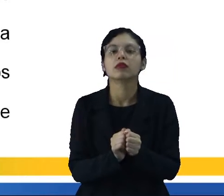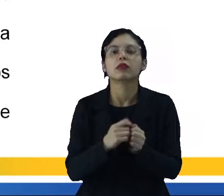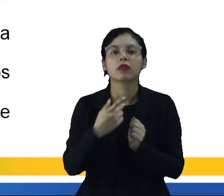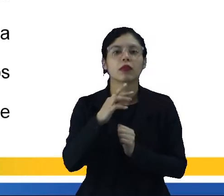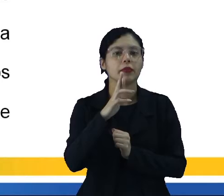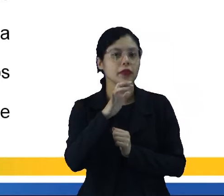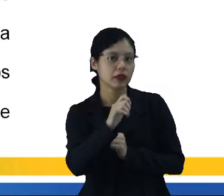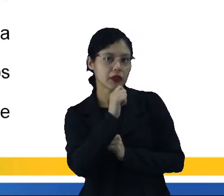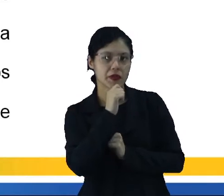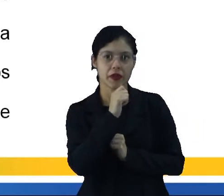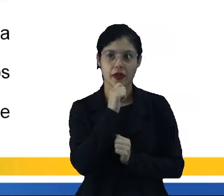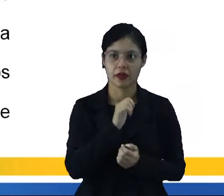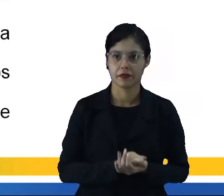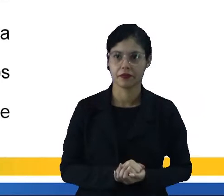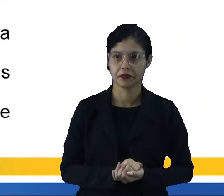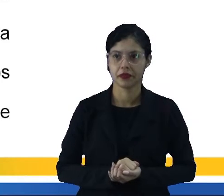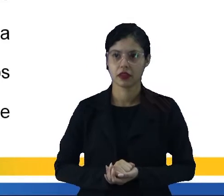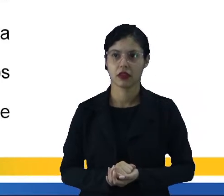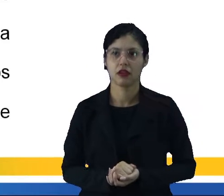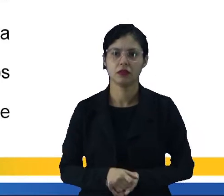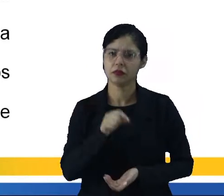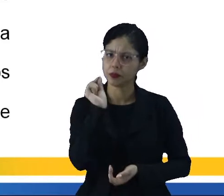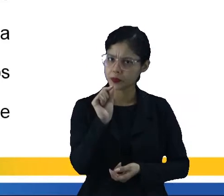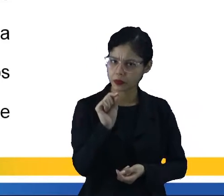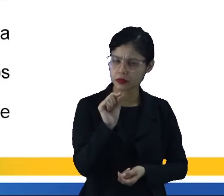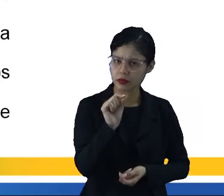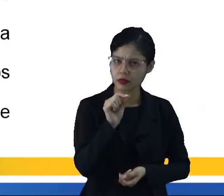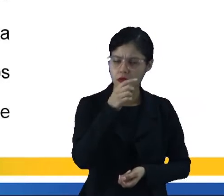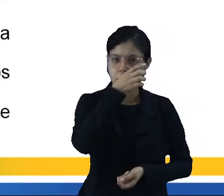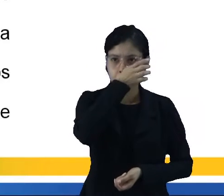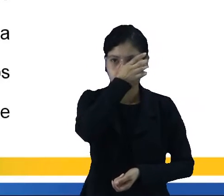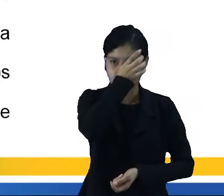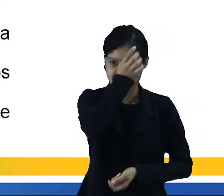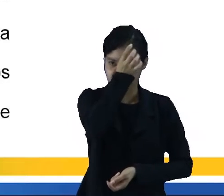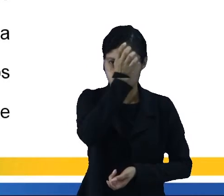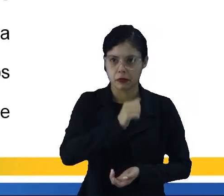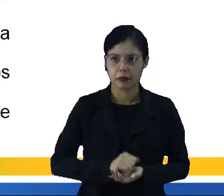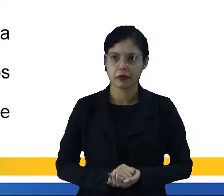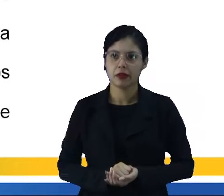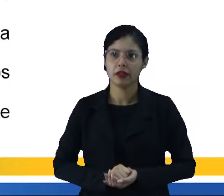polígono arestas da base que que é aresta Professor